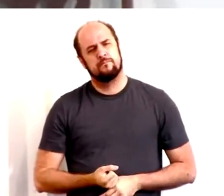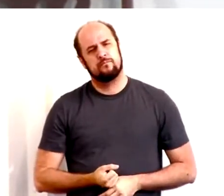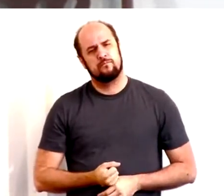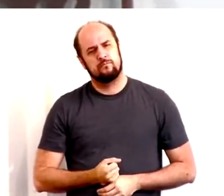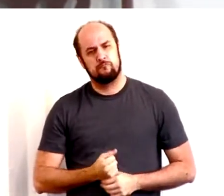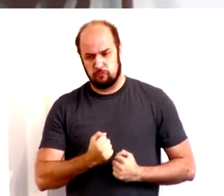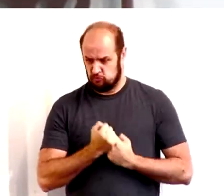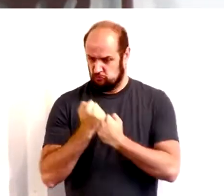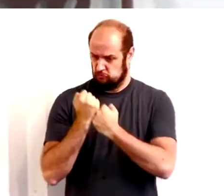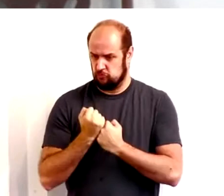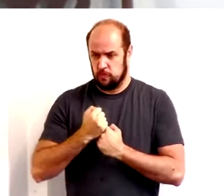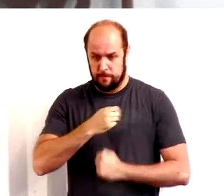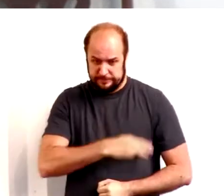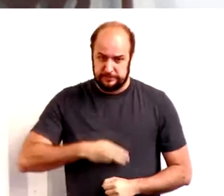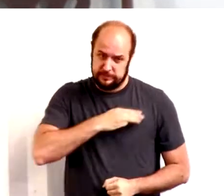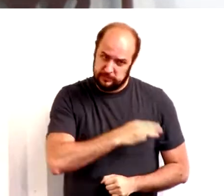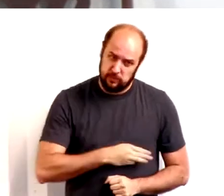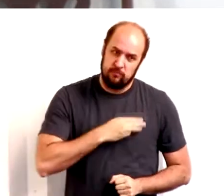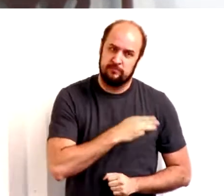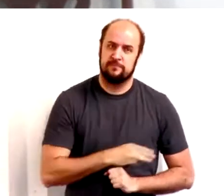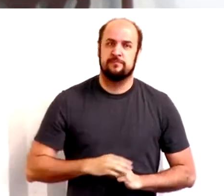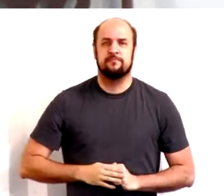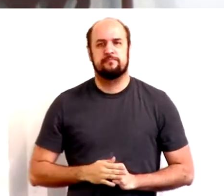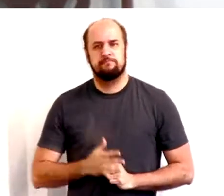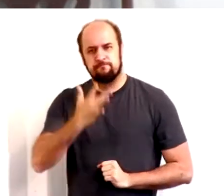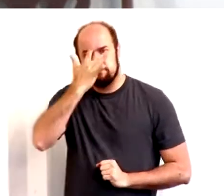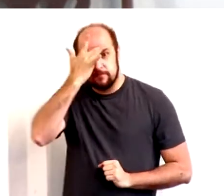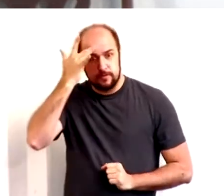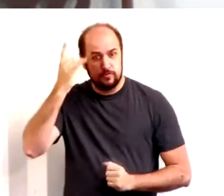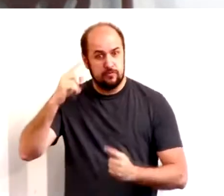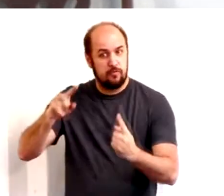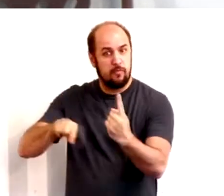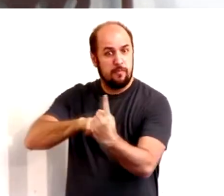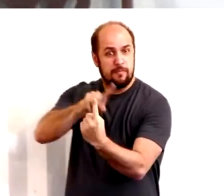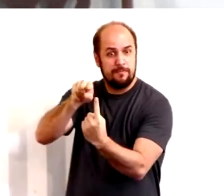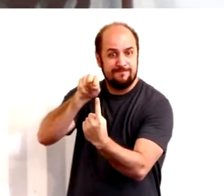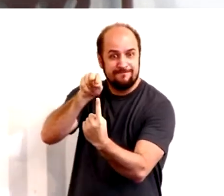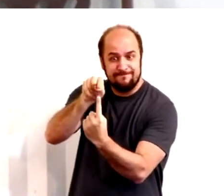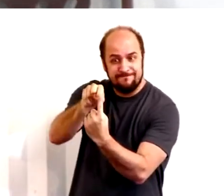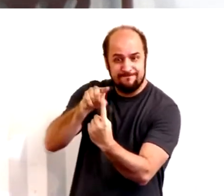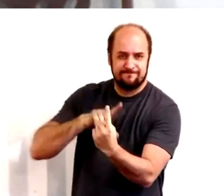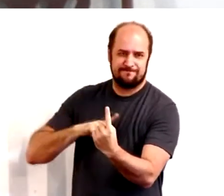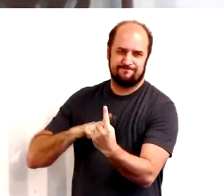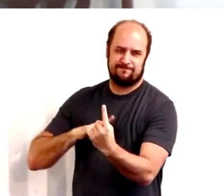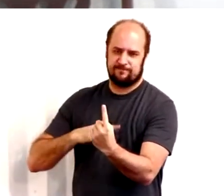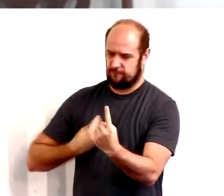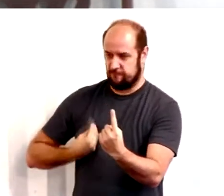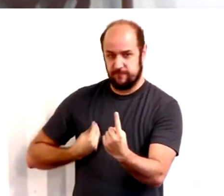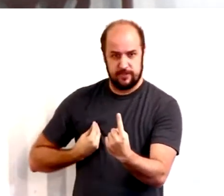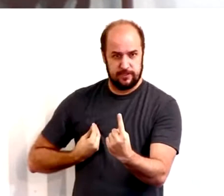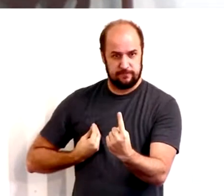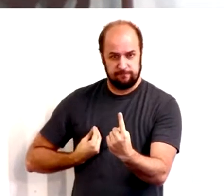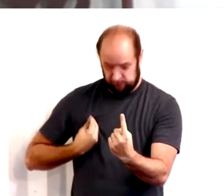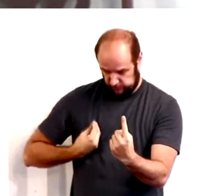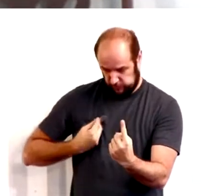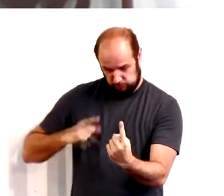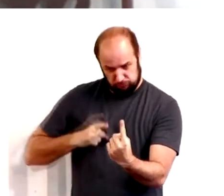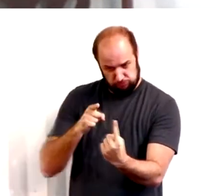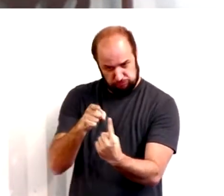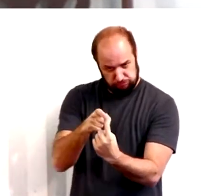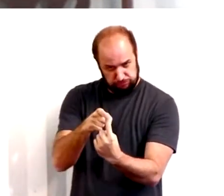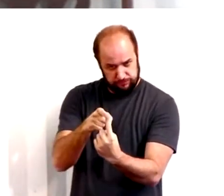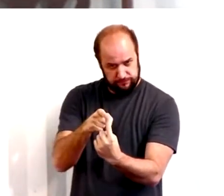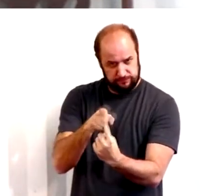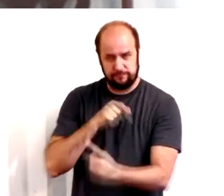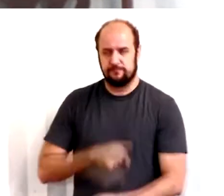companheiro de missão, pessoas que tinham um ideal dentro de um propósito de vida estabelecido para os crentes